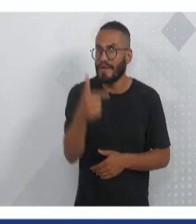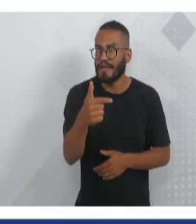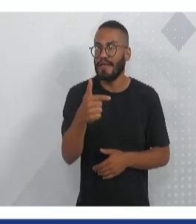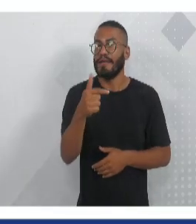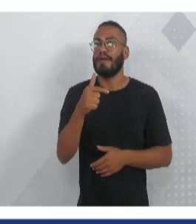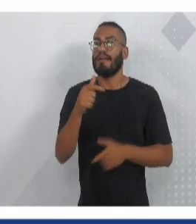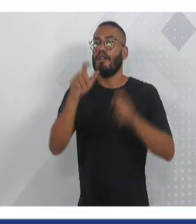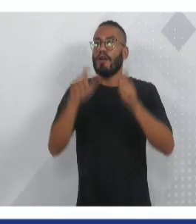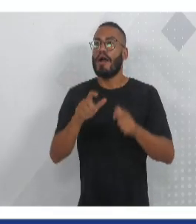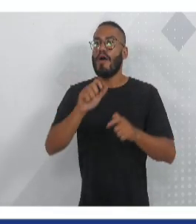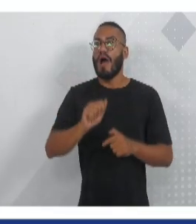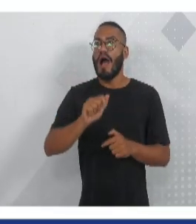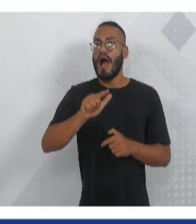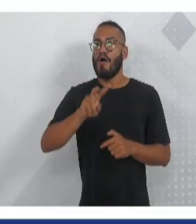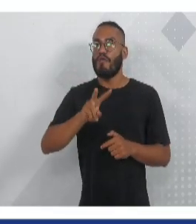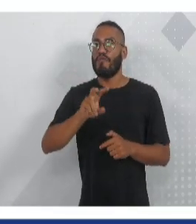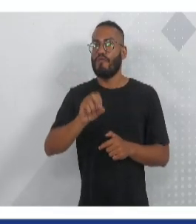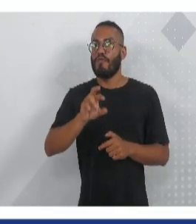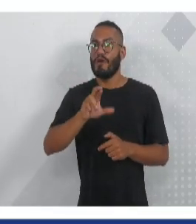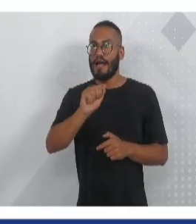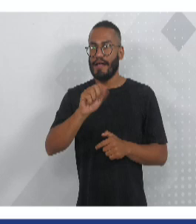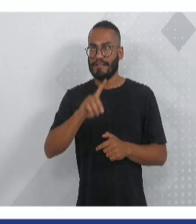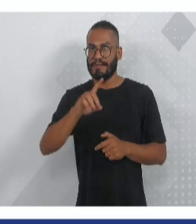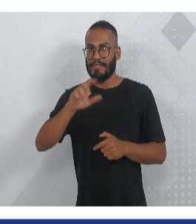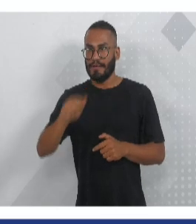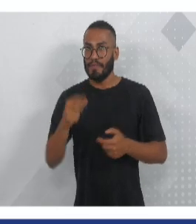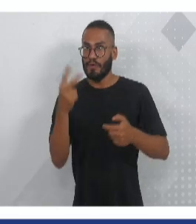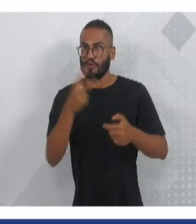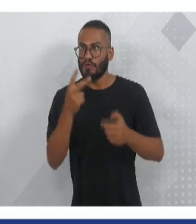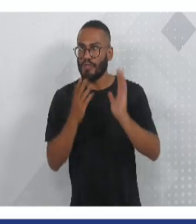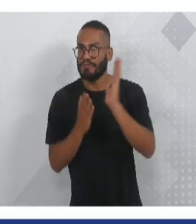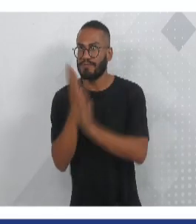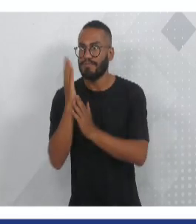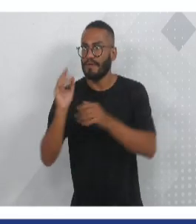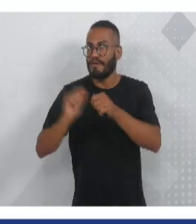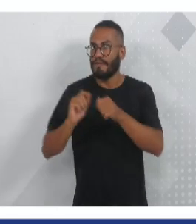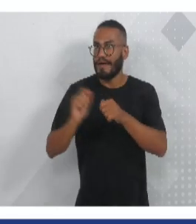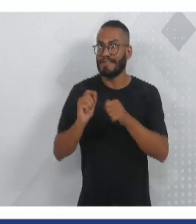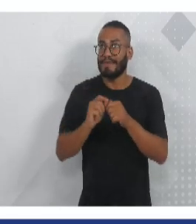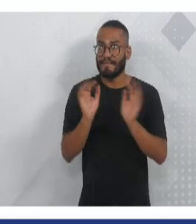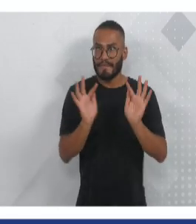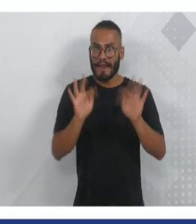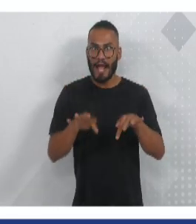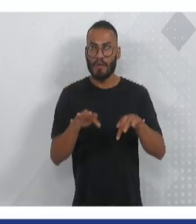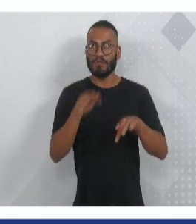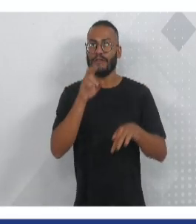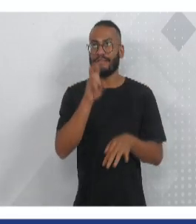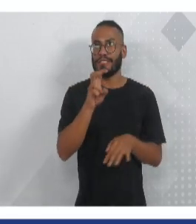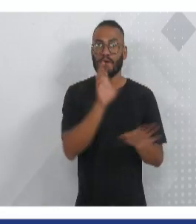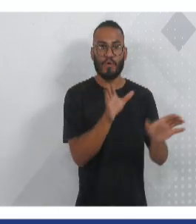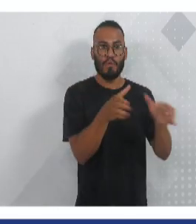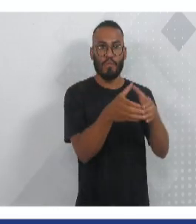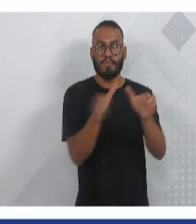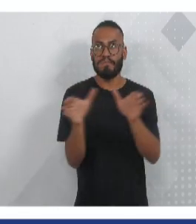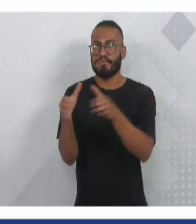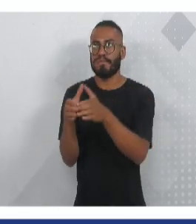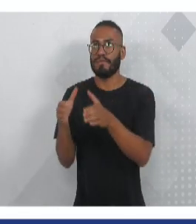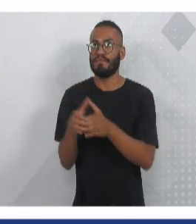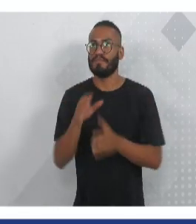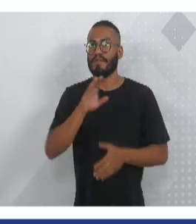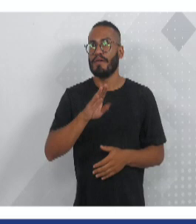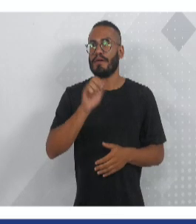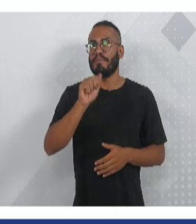Alvorada e depois voltando no Grêmio os dois classificados fazem fazem a grande final das cinco categoria E Bandeirantes